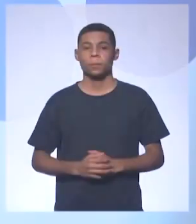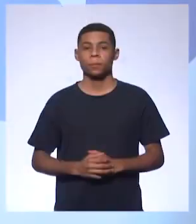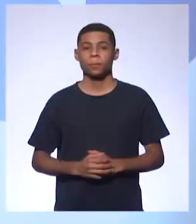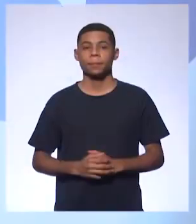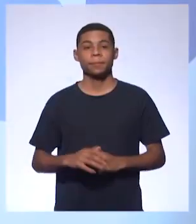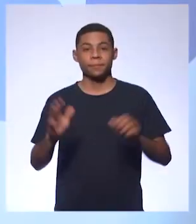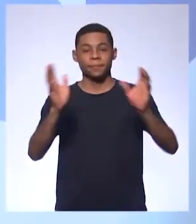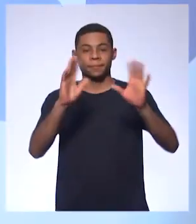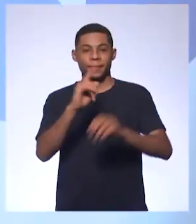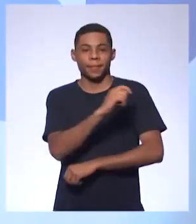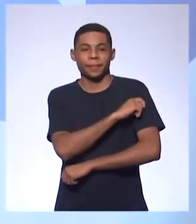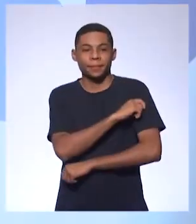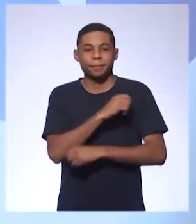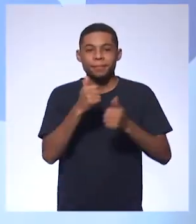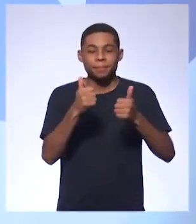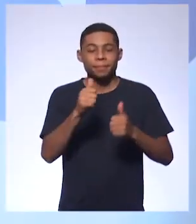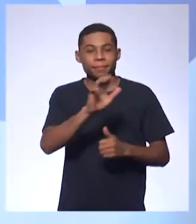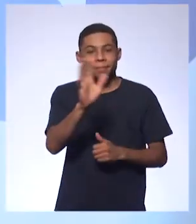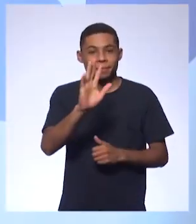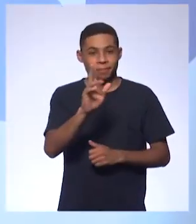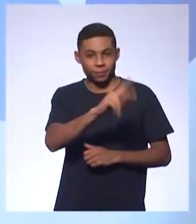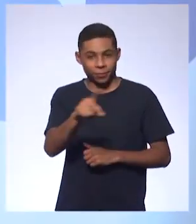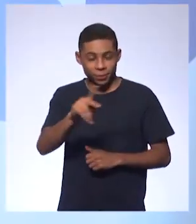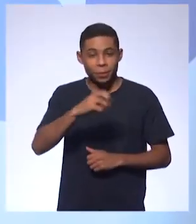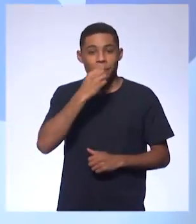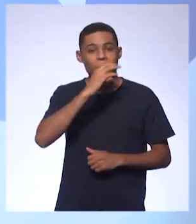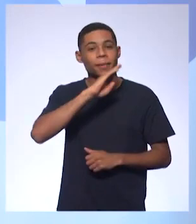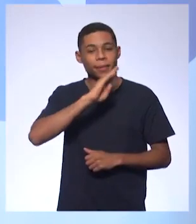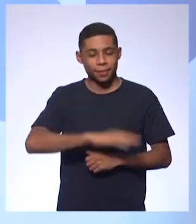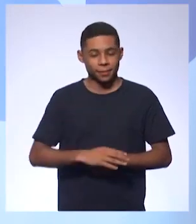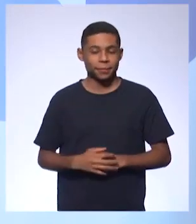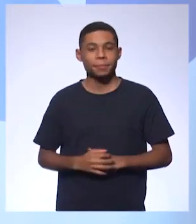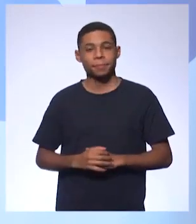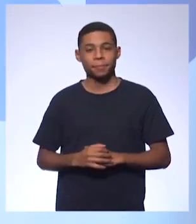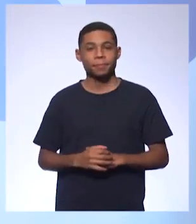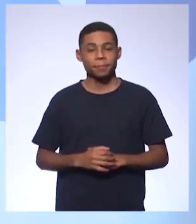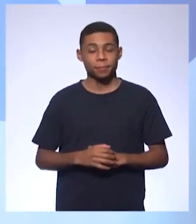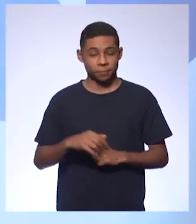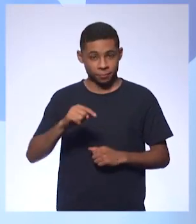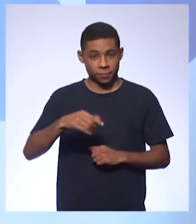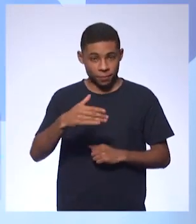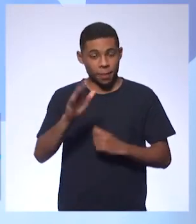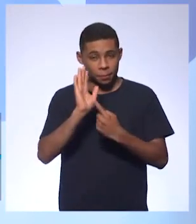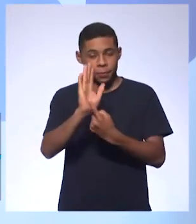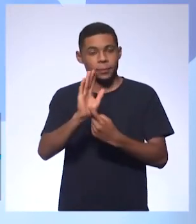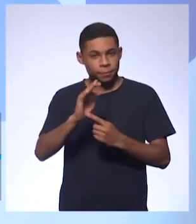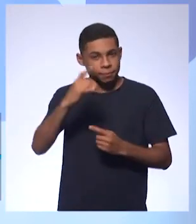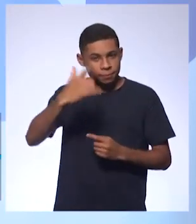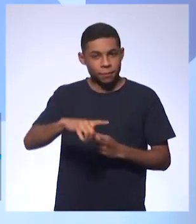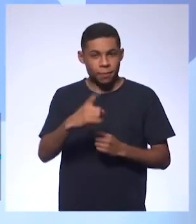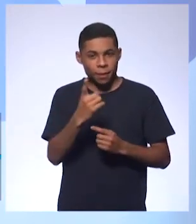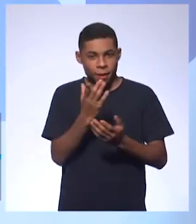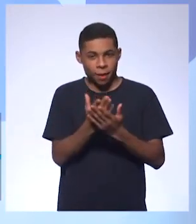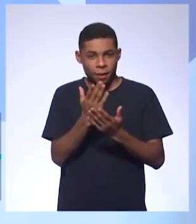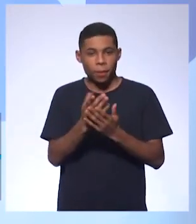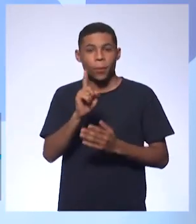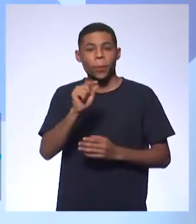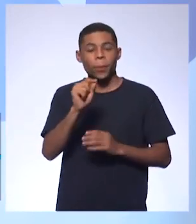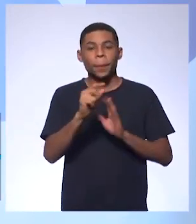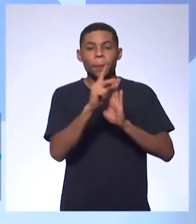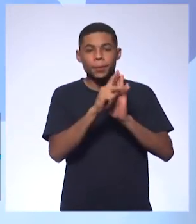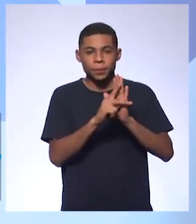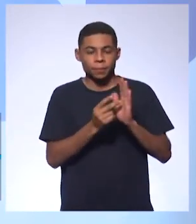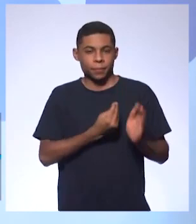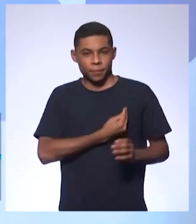Olá, alunos. Olá, professores. Boa tarde. Hoje nós vamos apresentar mais uma aula do Projeto de Vida para a